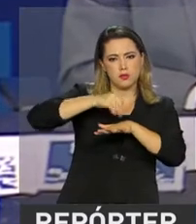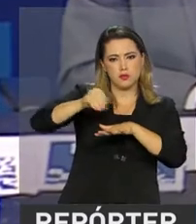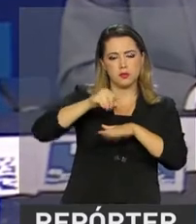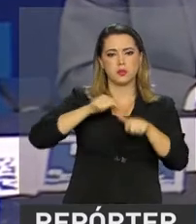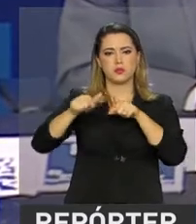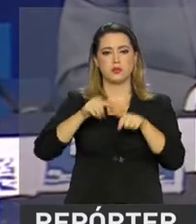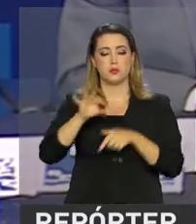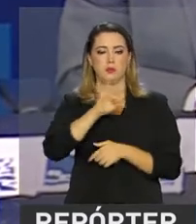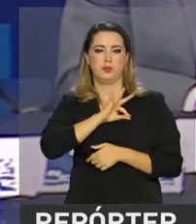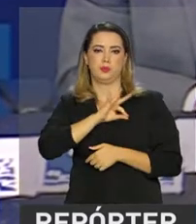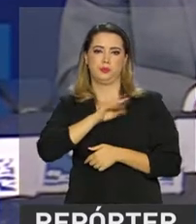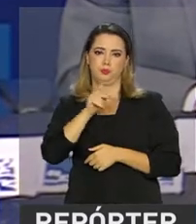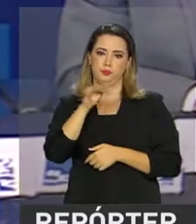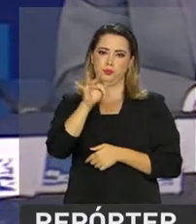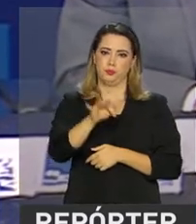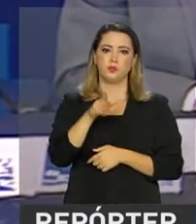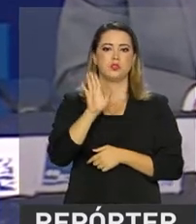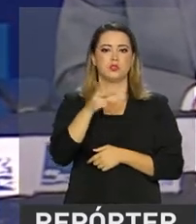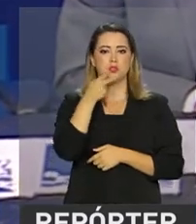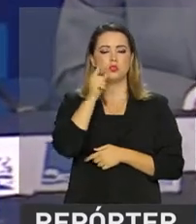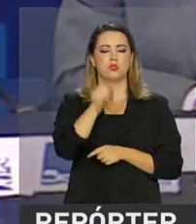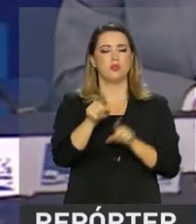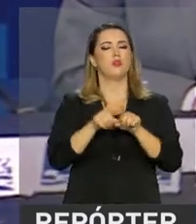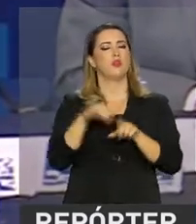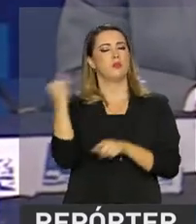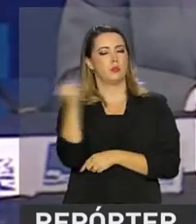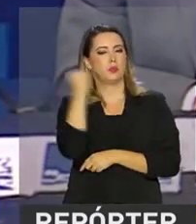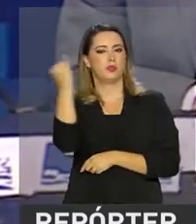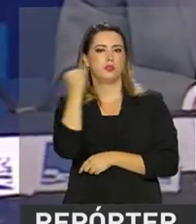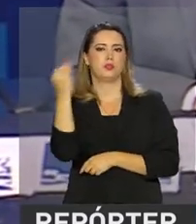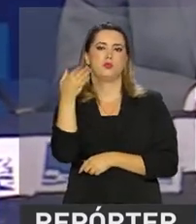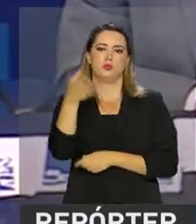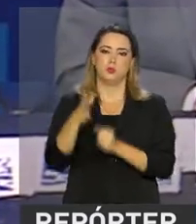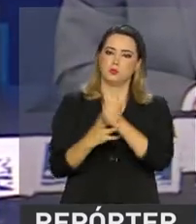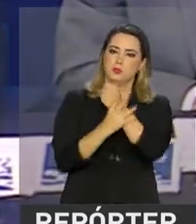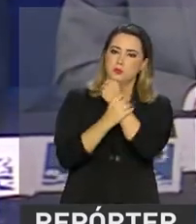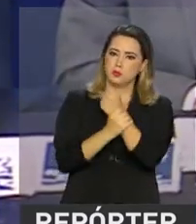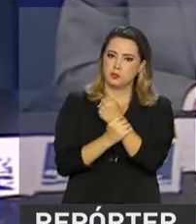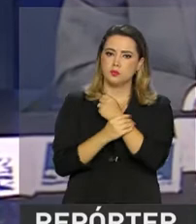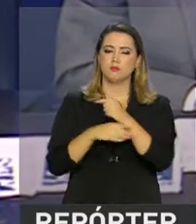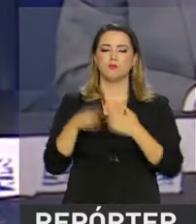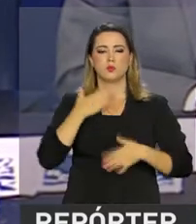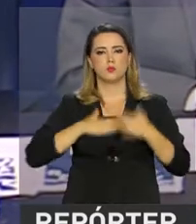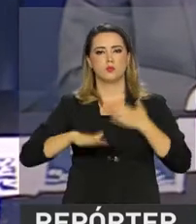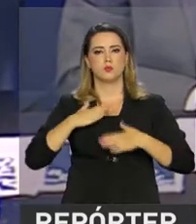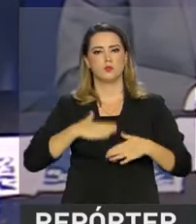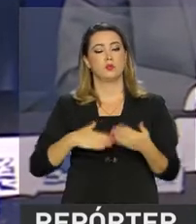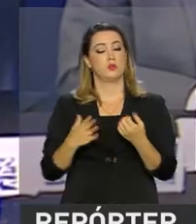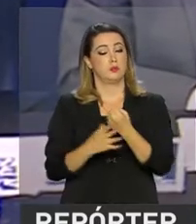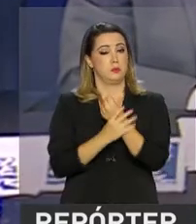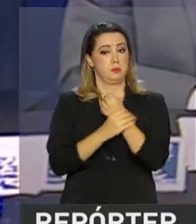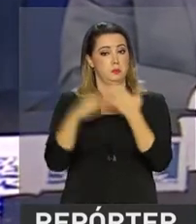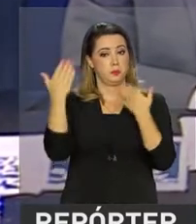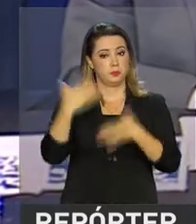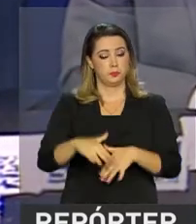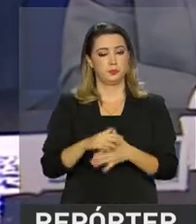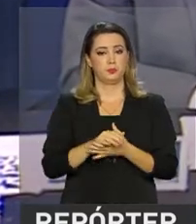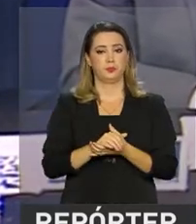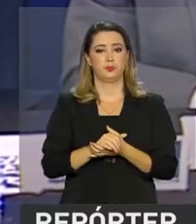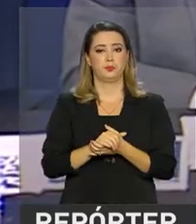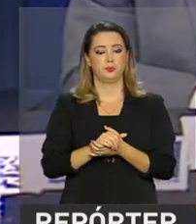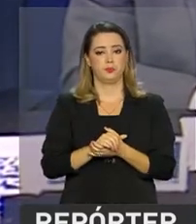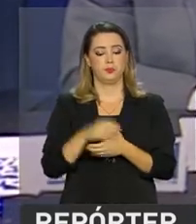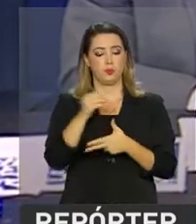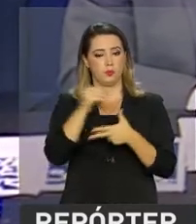atuação da Polícia Federal, que foi, como eu já disse, muito importante para assegurar a tranquilidade na aplicação